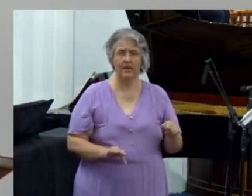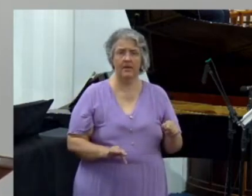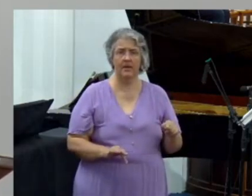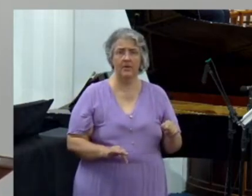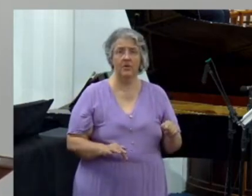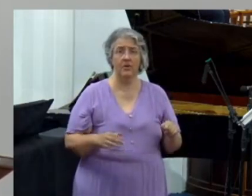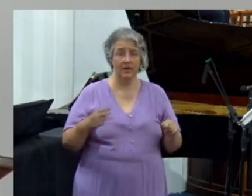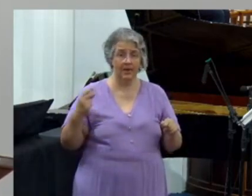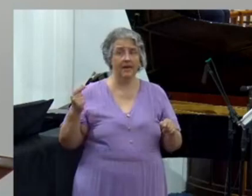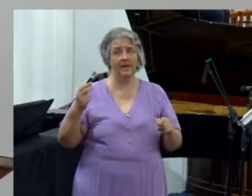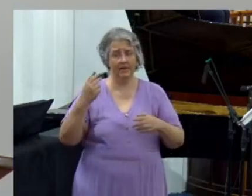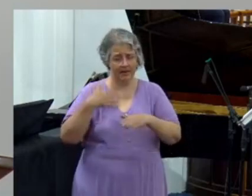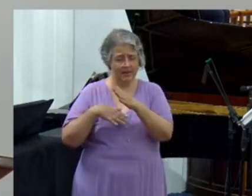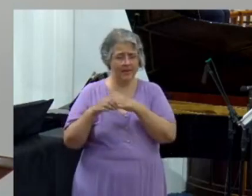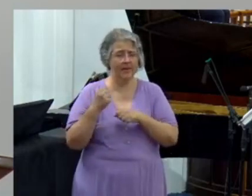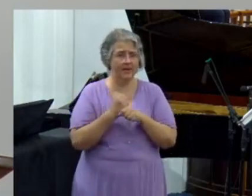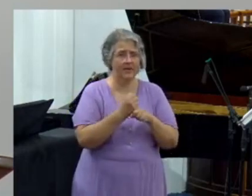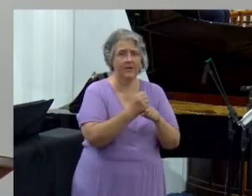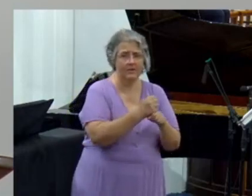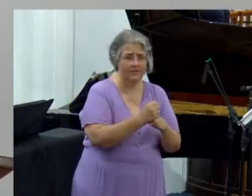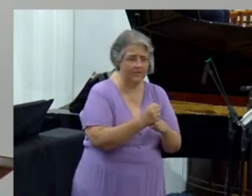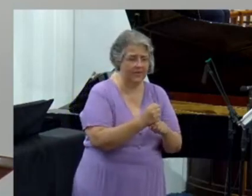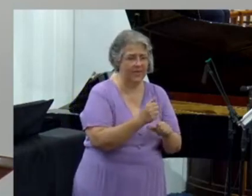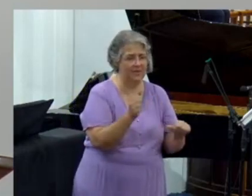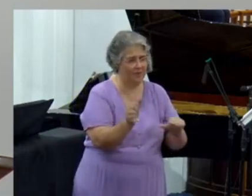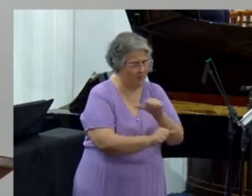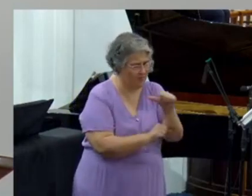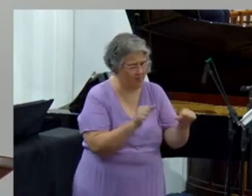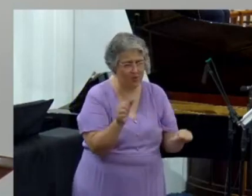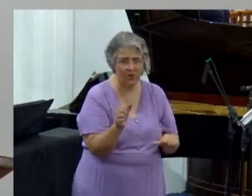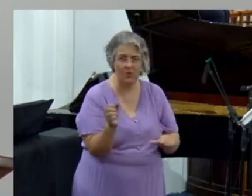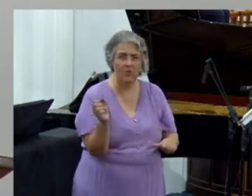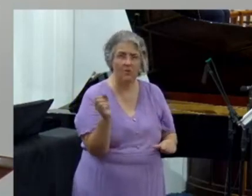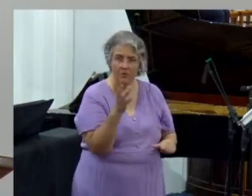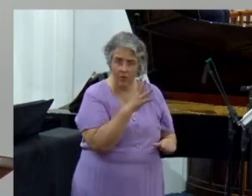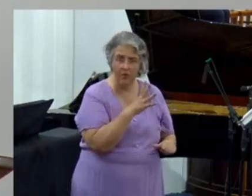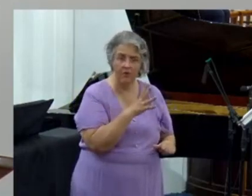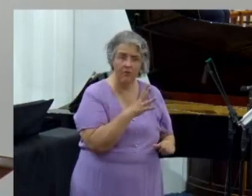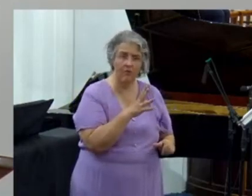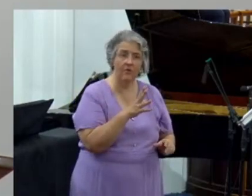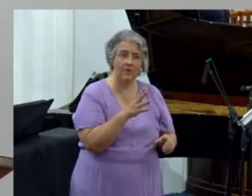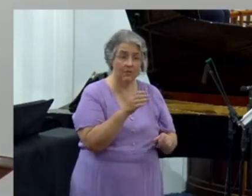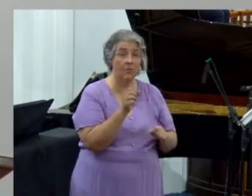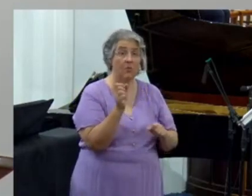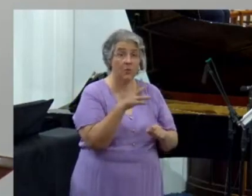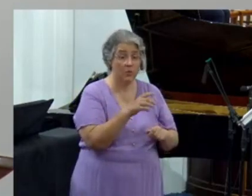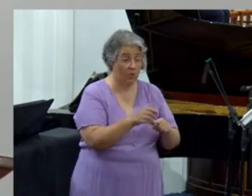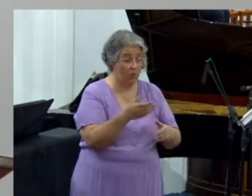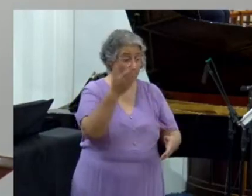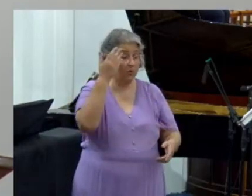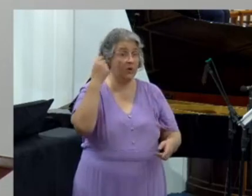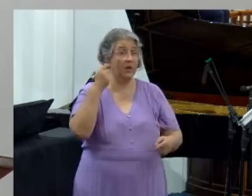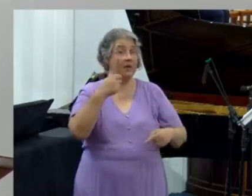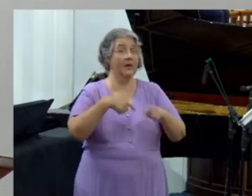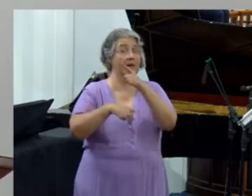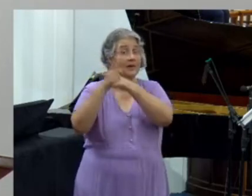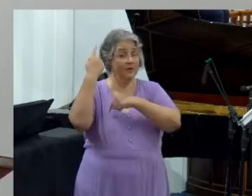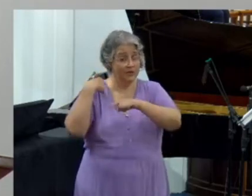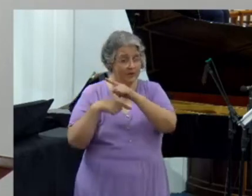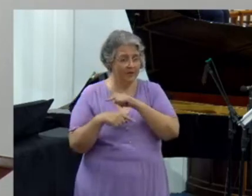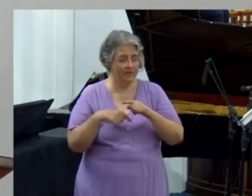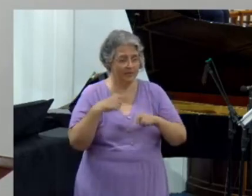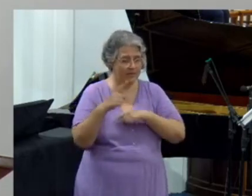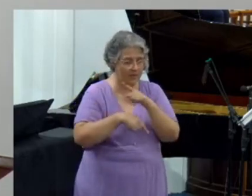estabelecido naquele lugar? O Senhor restaura temporariamente o propósito do templo.